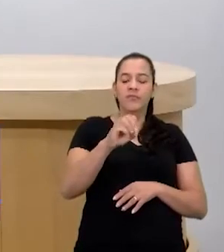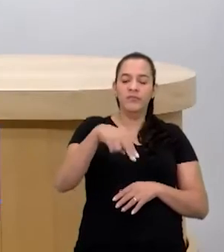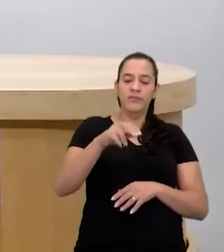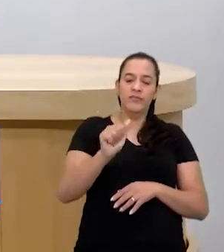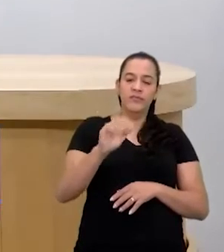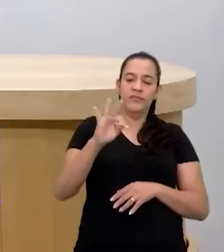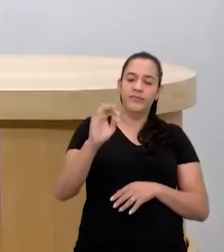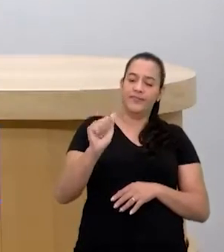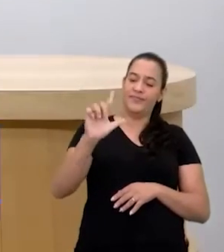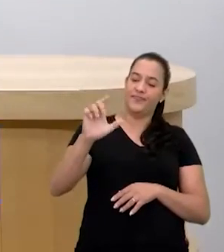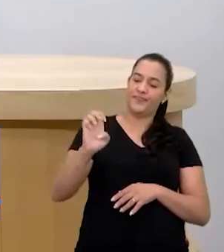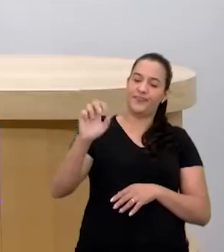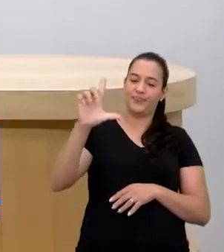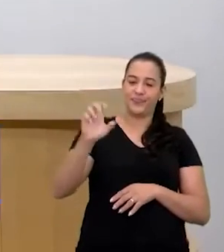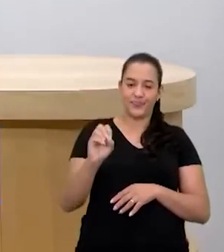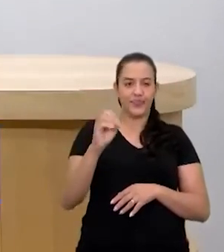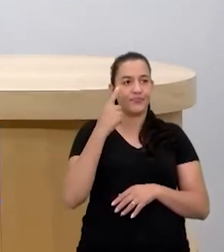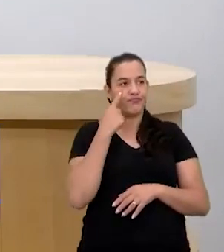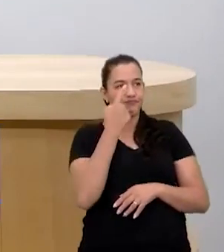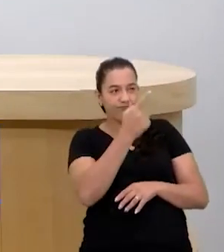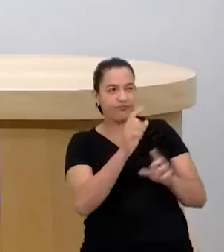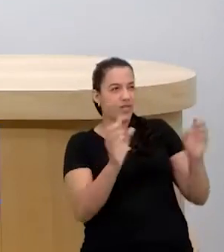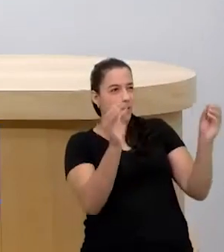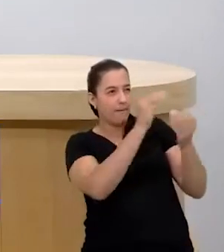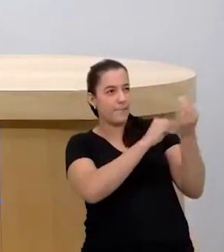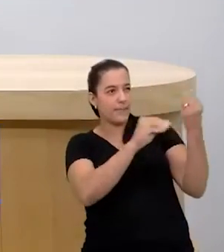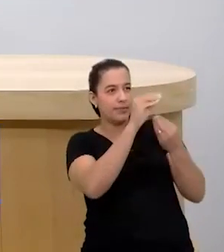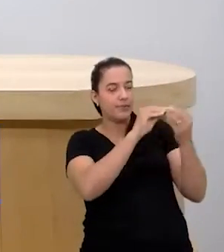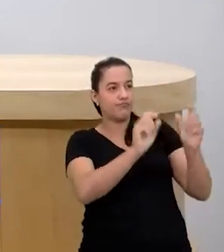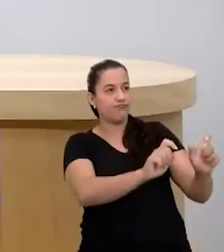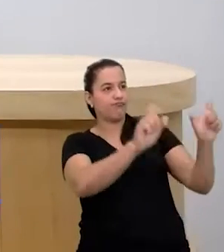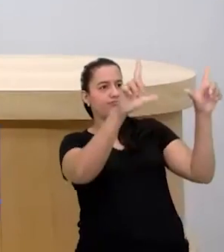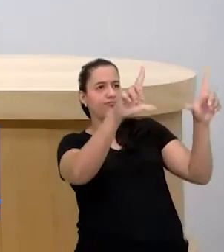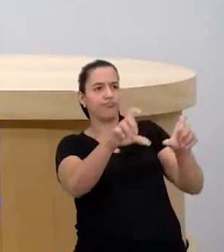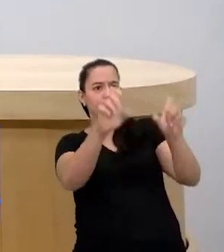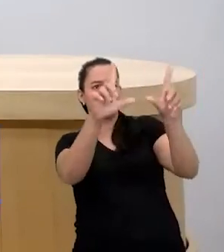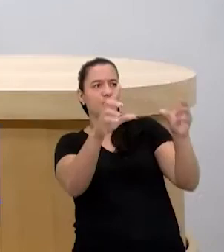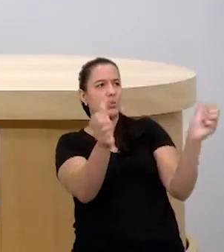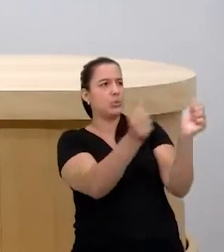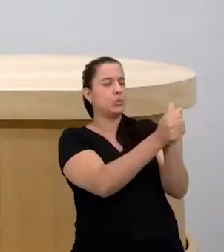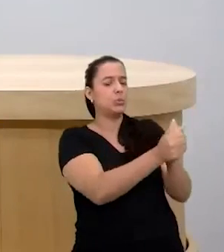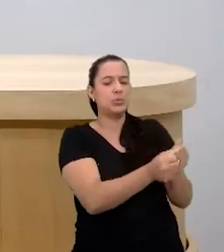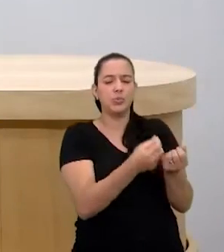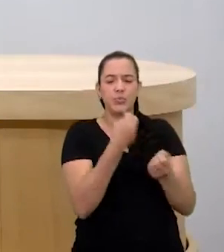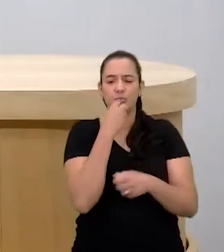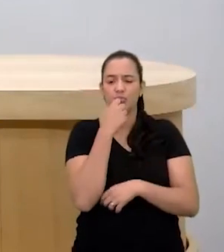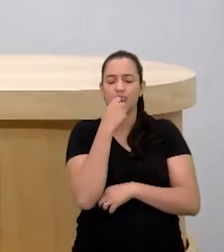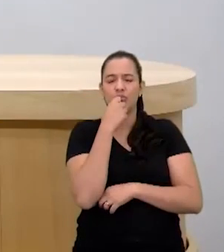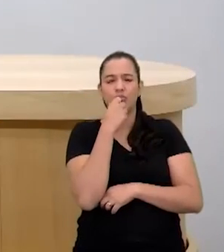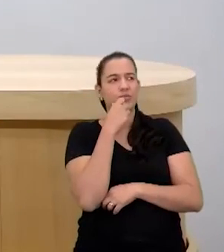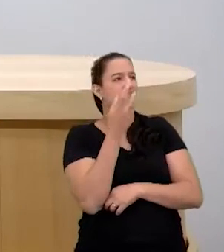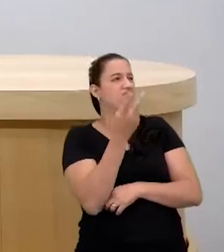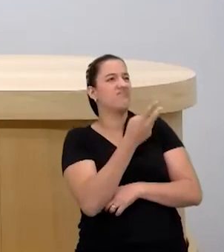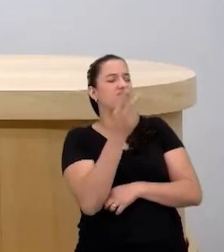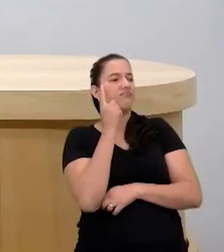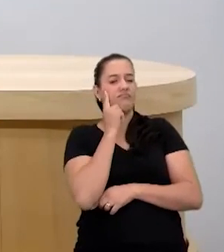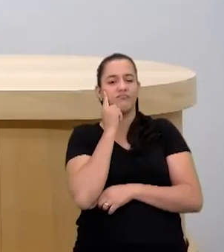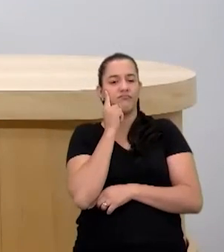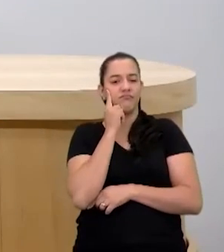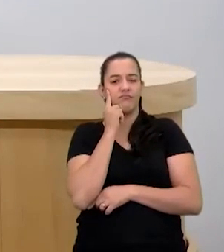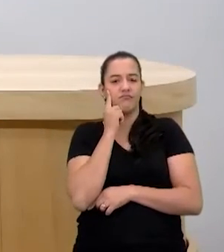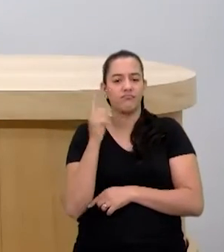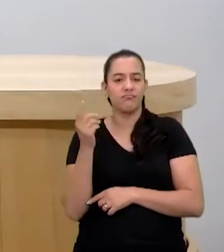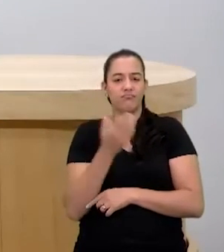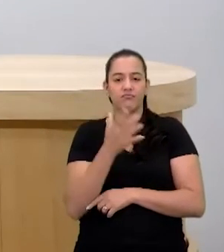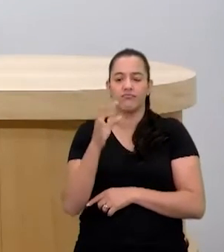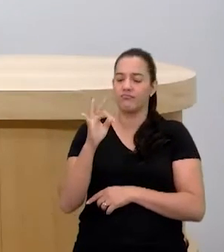um Donatello que é algo clássico, né? E ele observou aquilo ali e falou assim, ó,